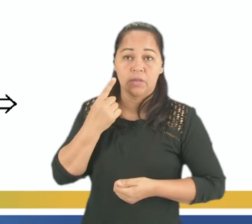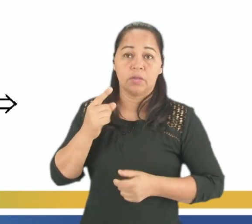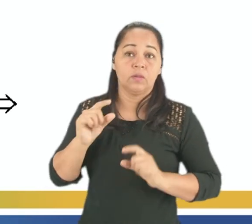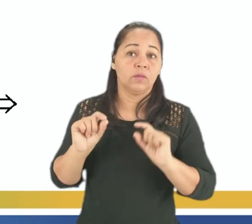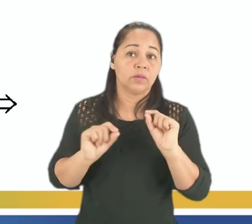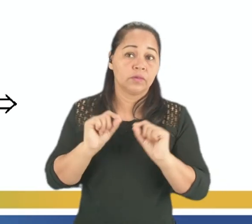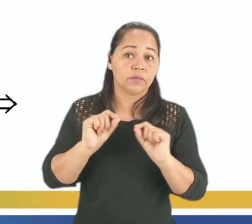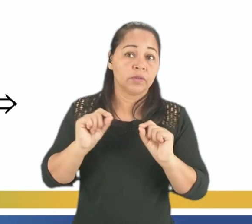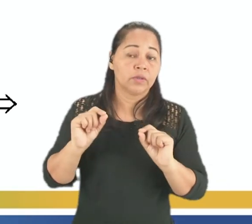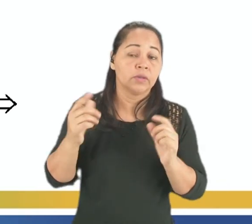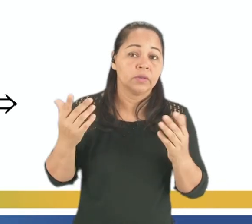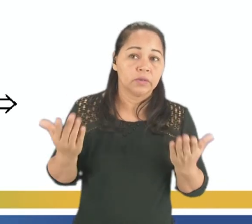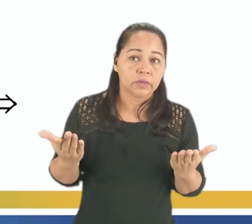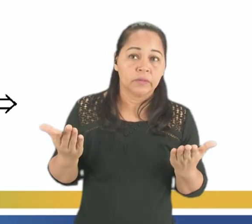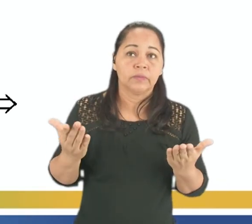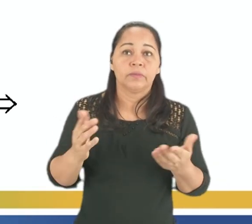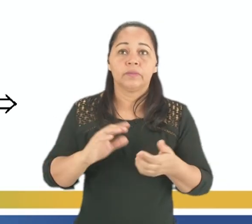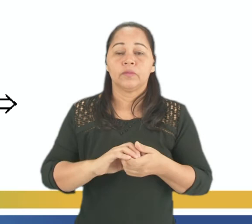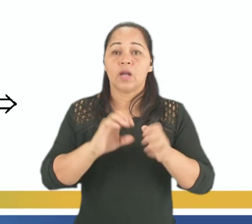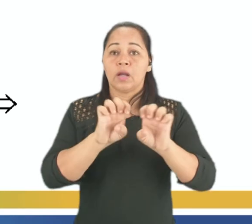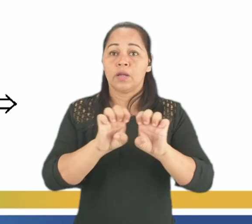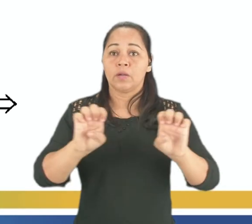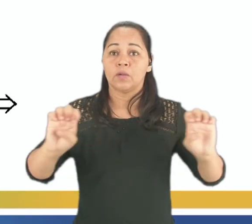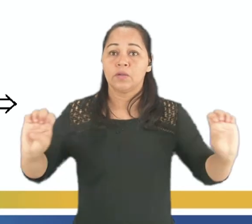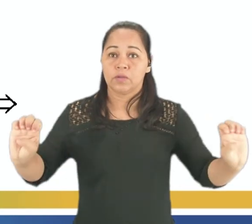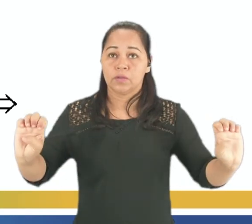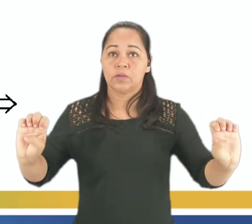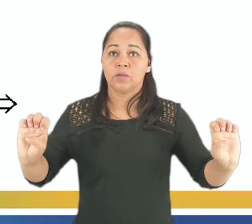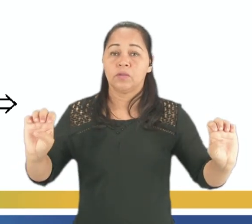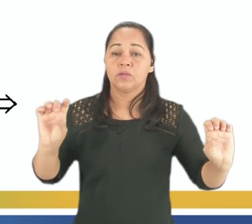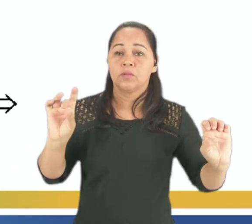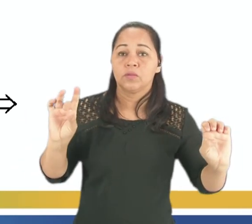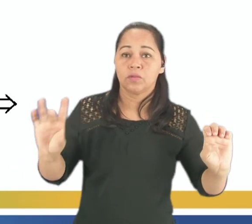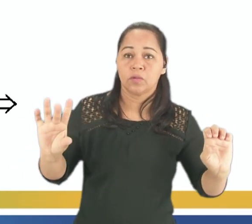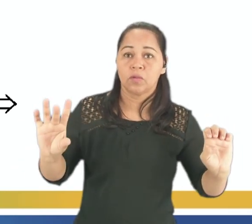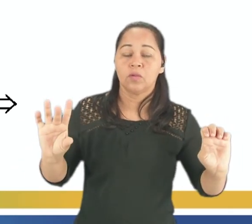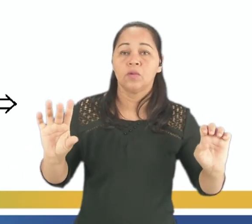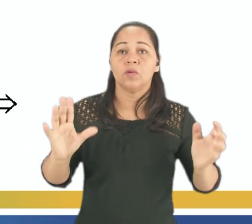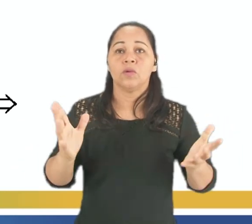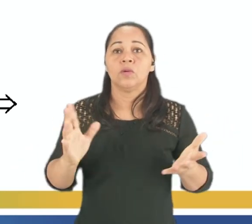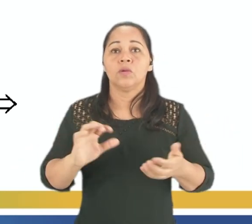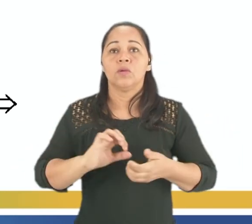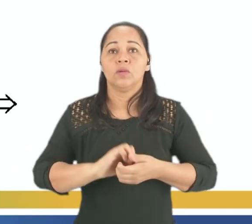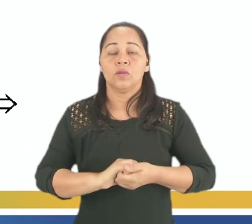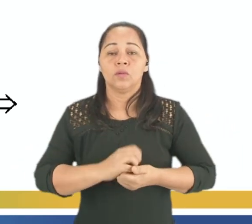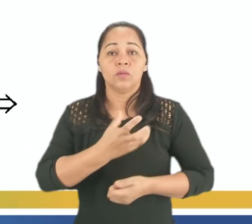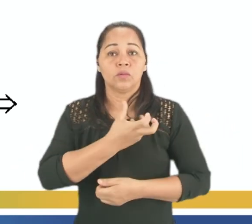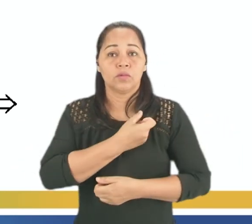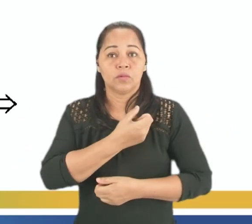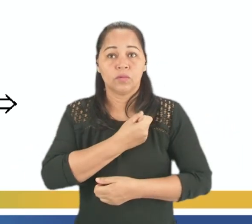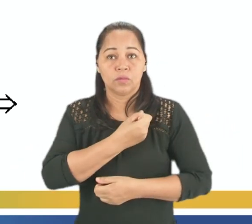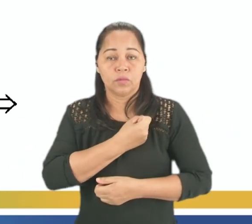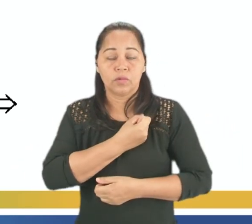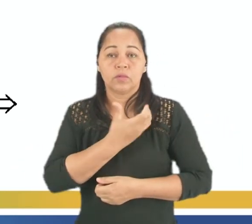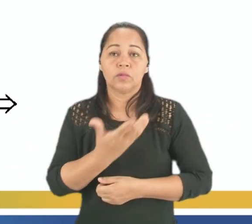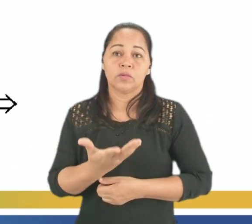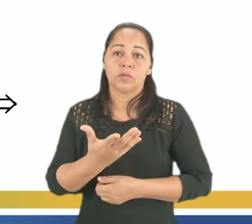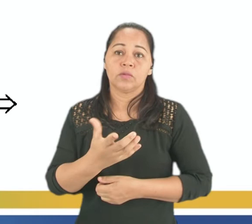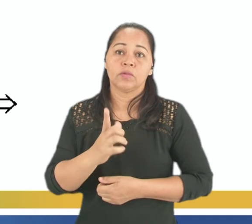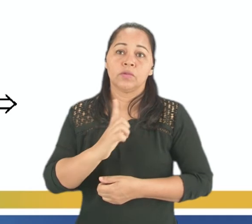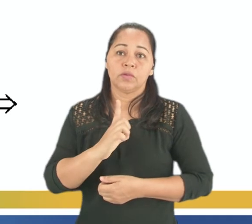nós deixaremos de um lado da equação apenas aqueles números que